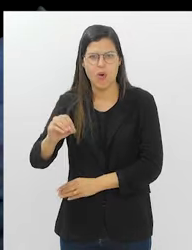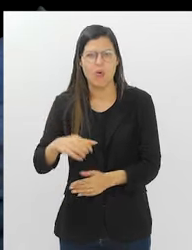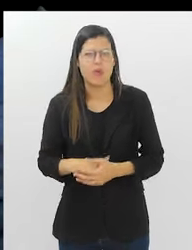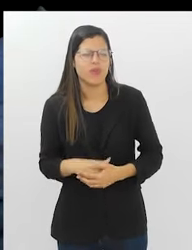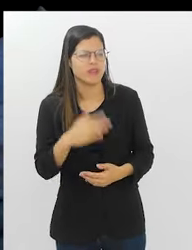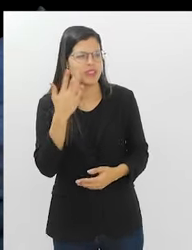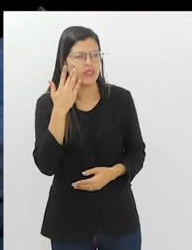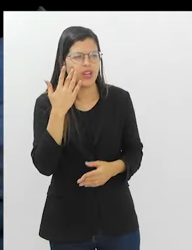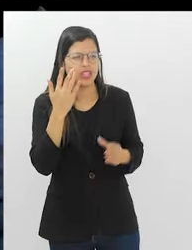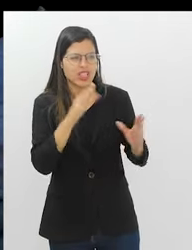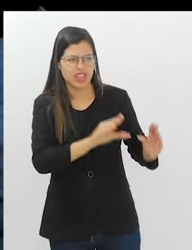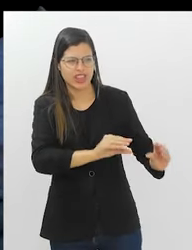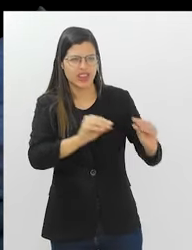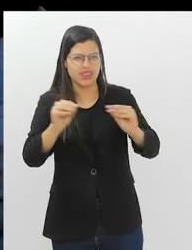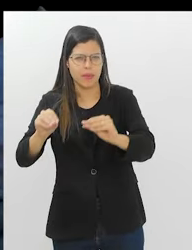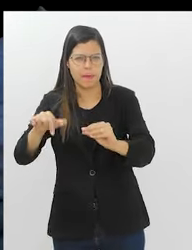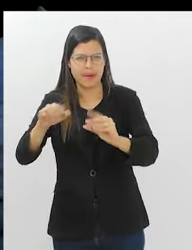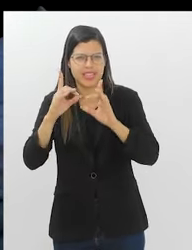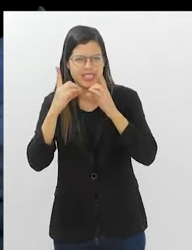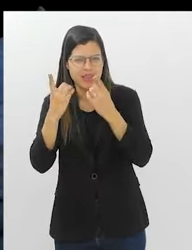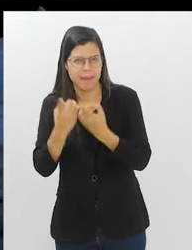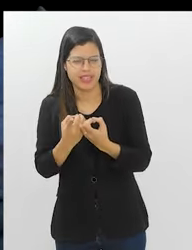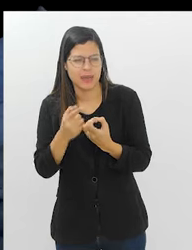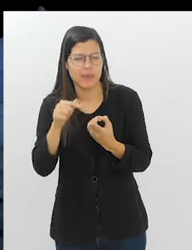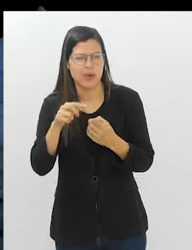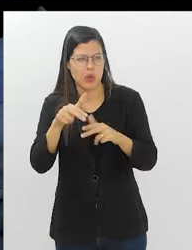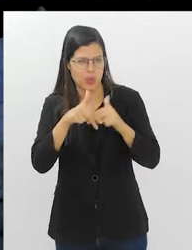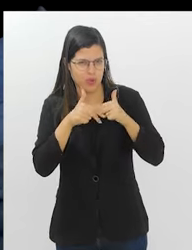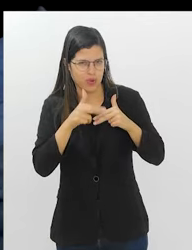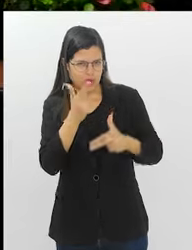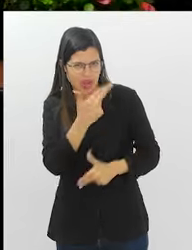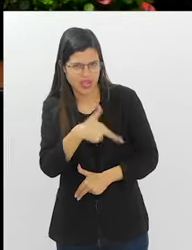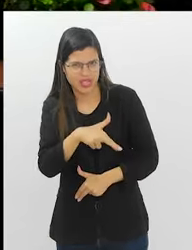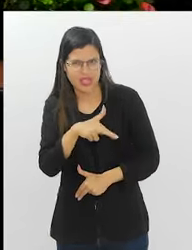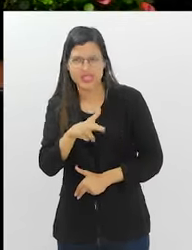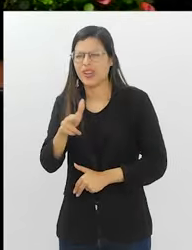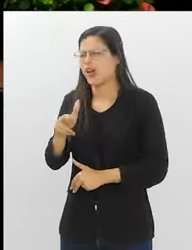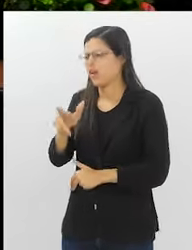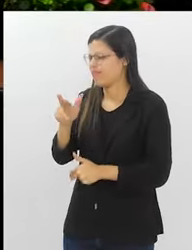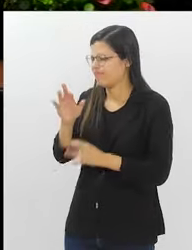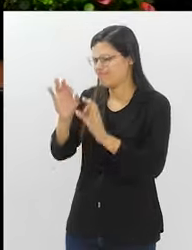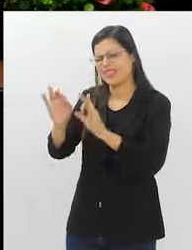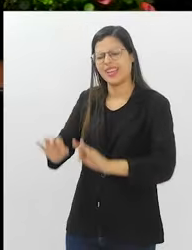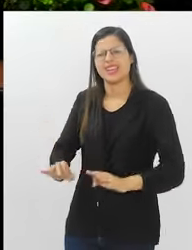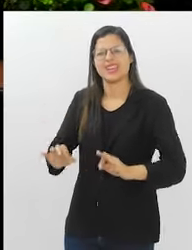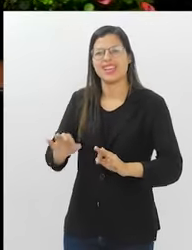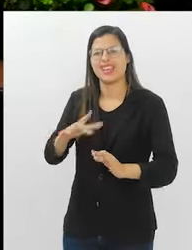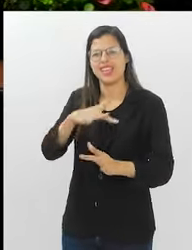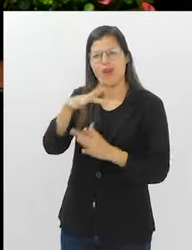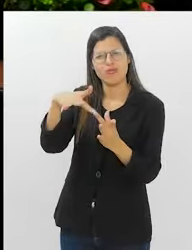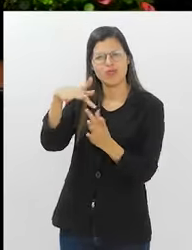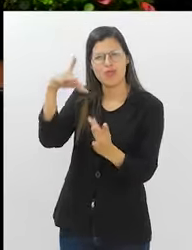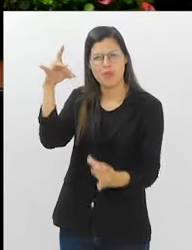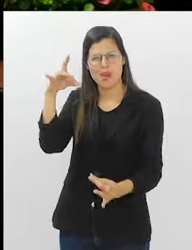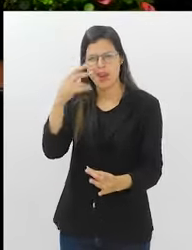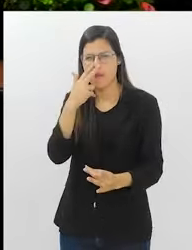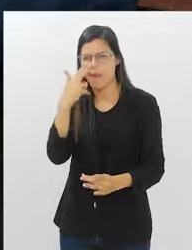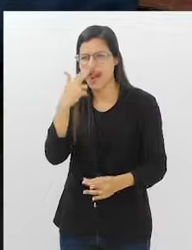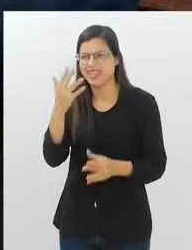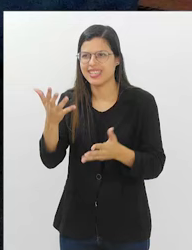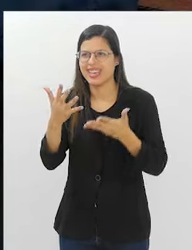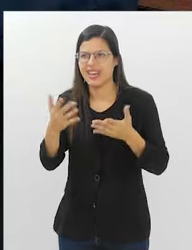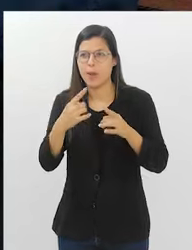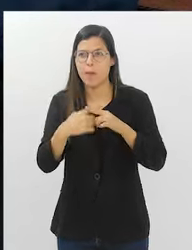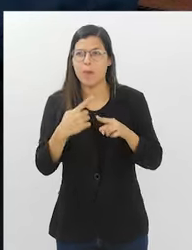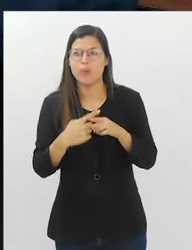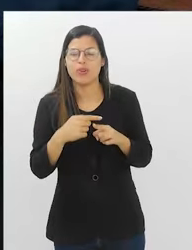que te transferiram para esse departamento por causa da sua religião, não? Não, sem dúvida, né? Os espíritos, quer dizer, foi a mãozinha dos espíritos, Porque foi a esse era mãozinha.